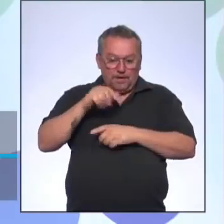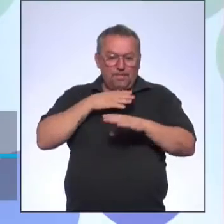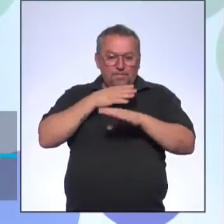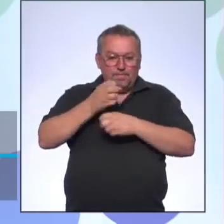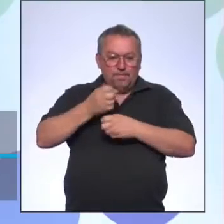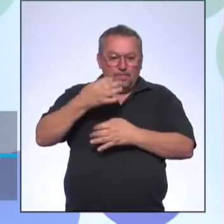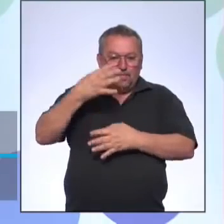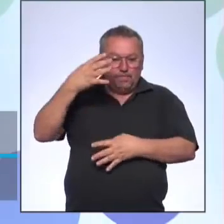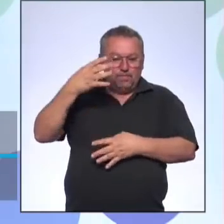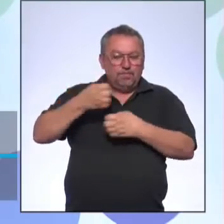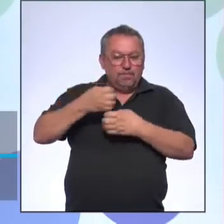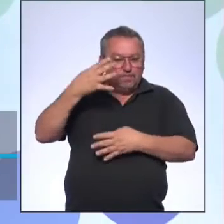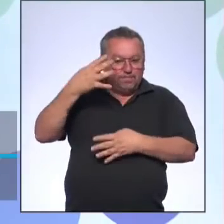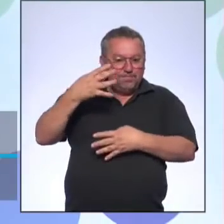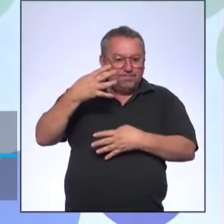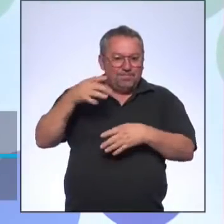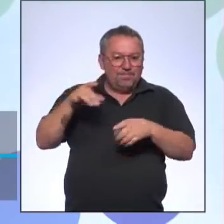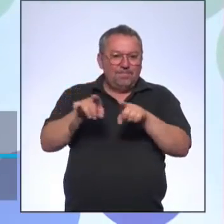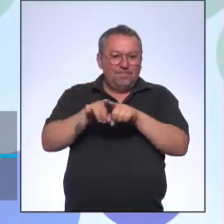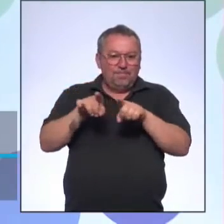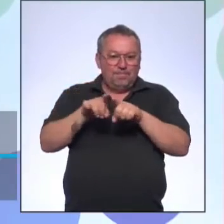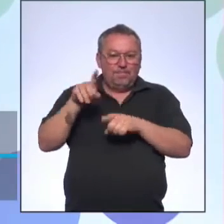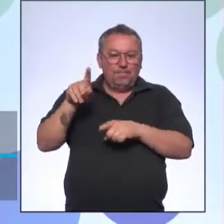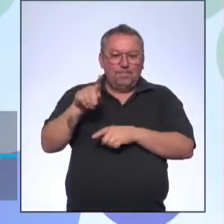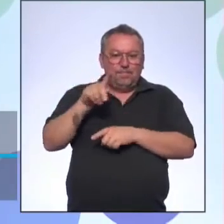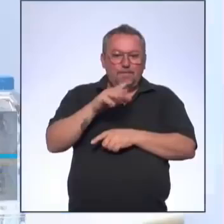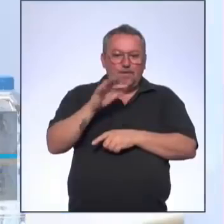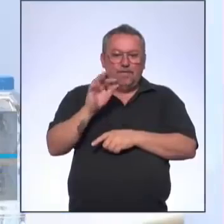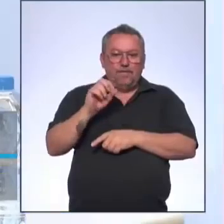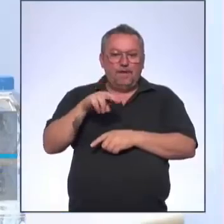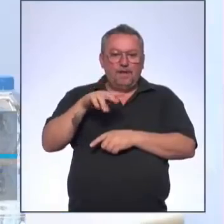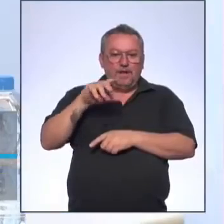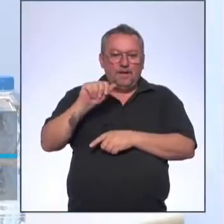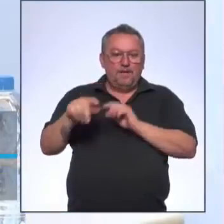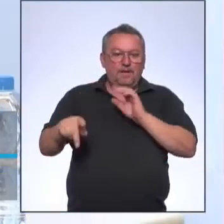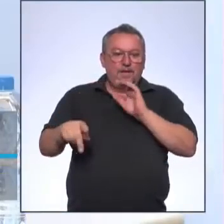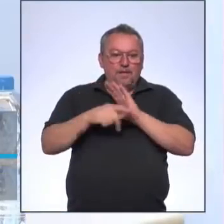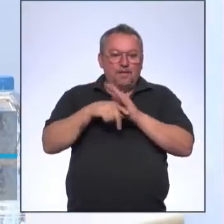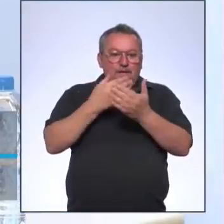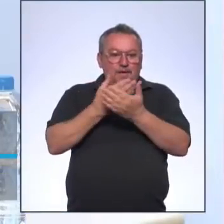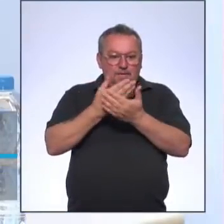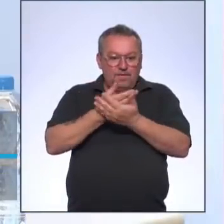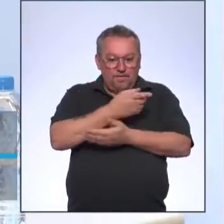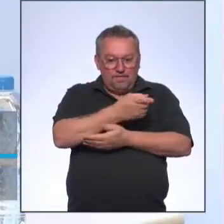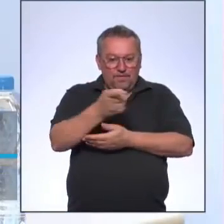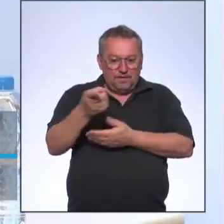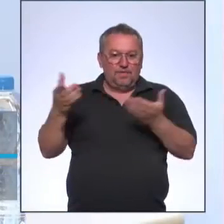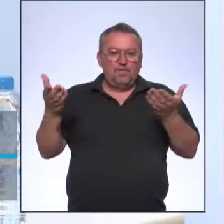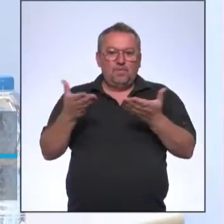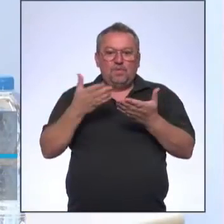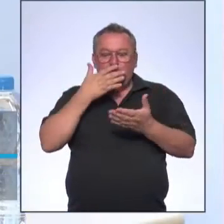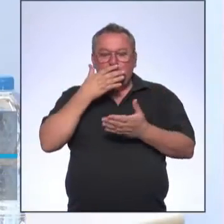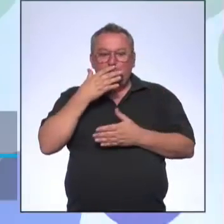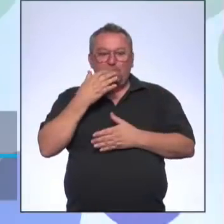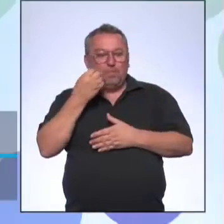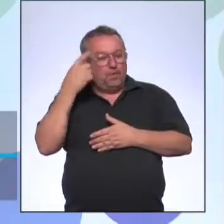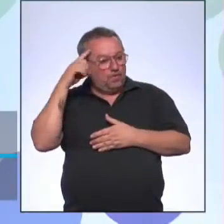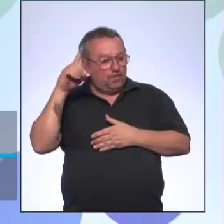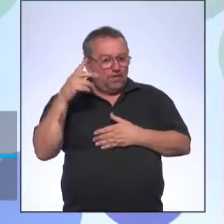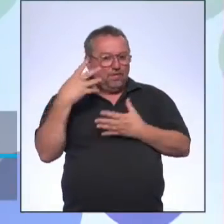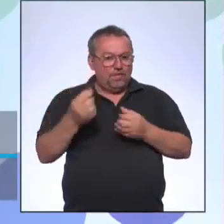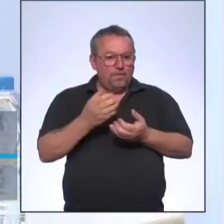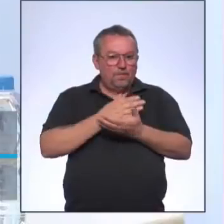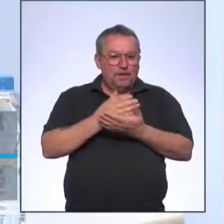com vocês através do chat. E a professora Fernanda Borges é a professora da aula de vocês de hoje. Bom dia a todos e vamos